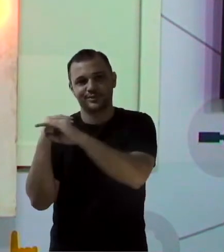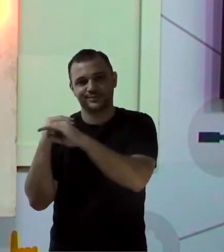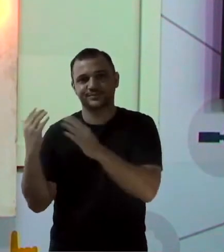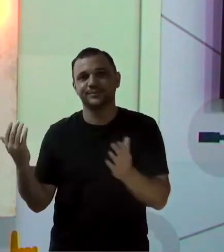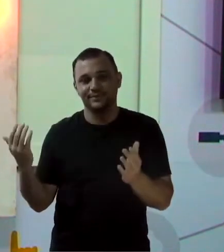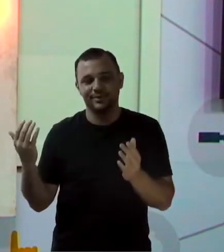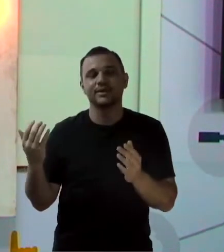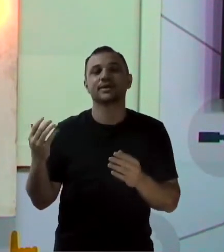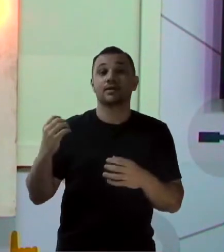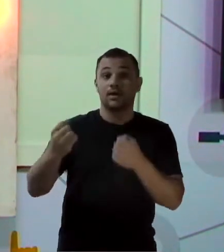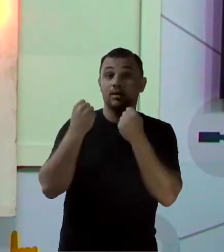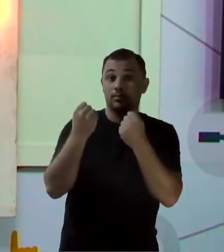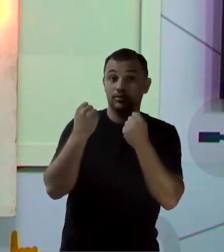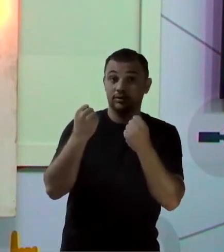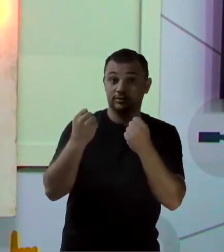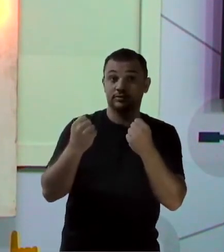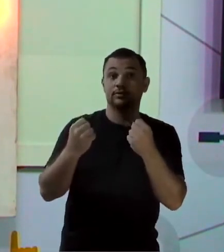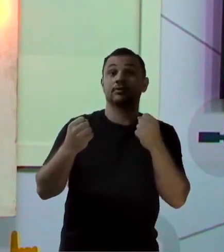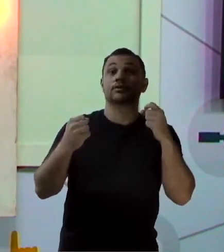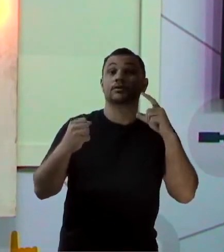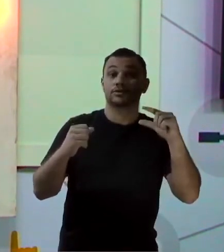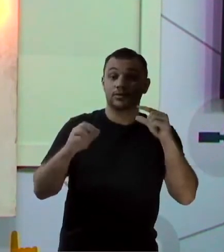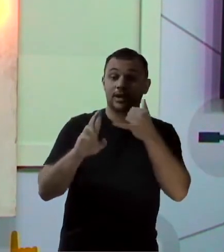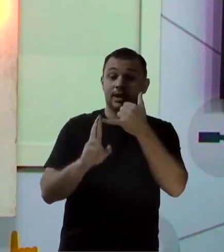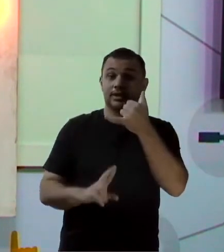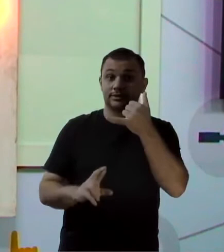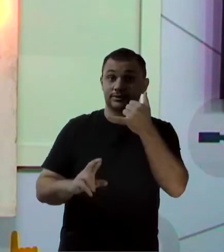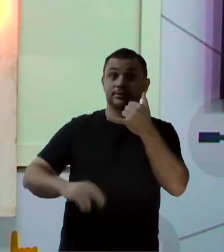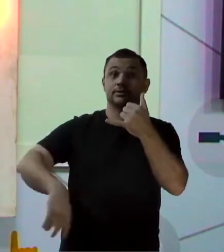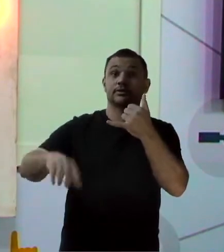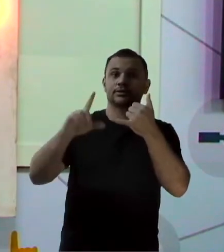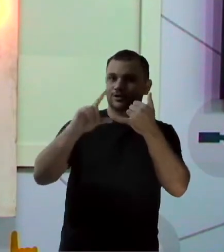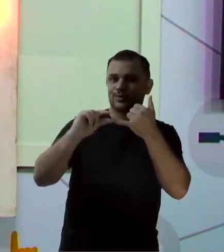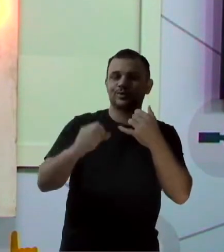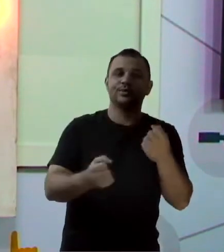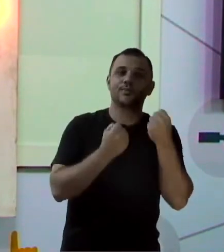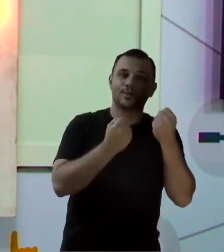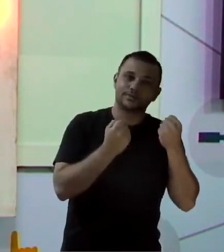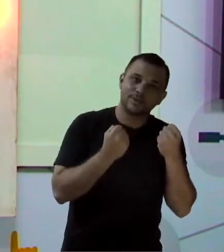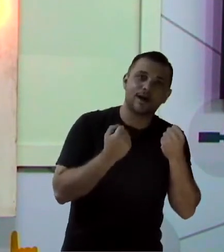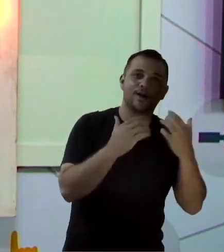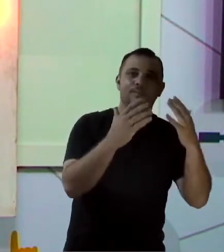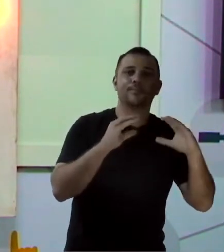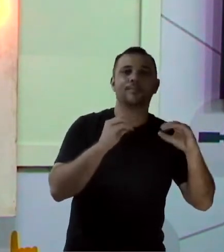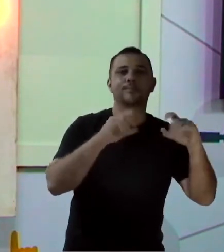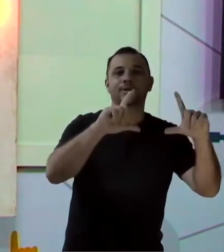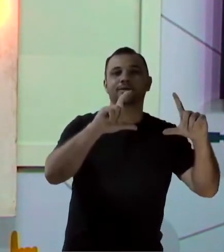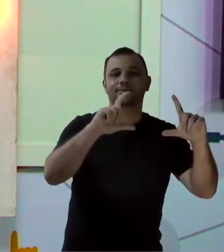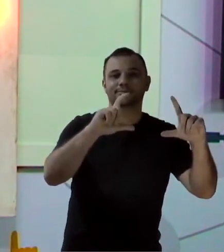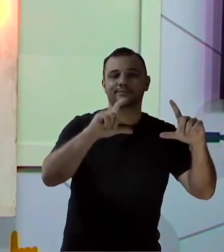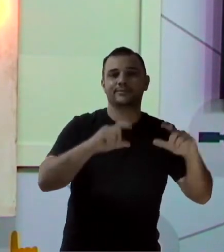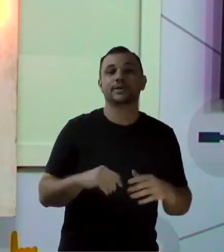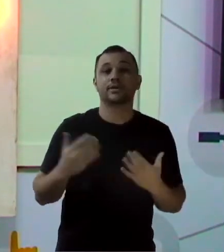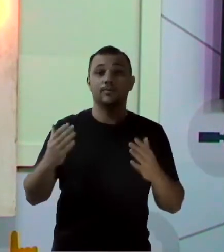vai acontecer para a gente. Então, no circuito em paralelo, eu botei a observação para os senhores. Em paralelo, o brilho das lâmpadas é o